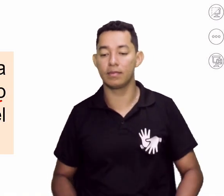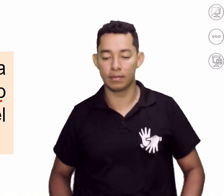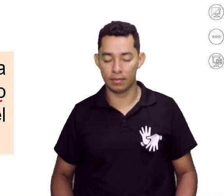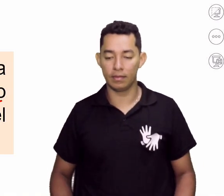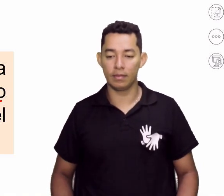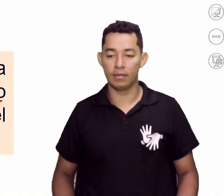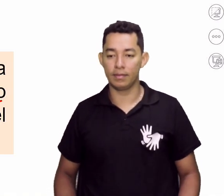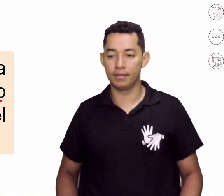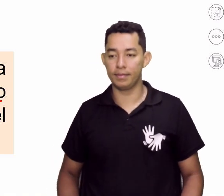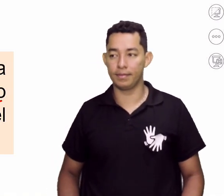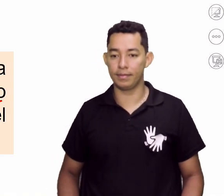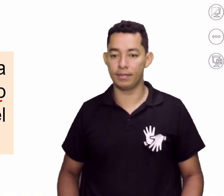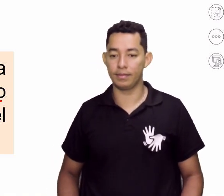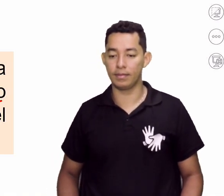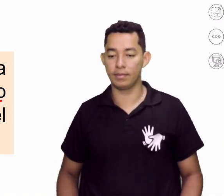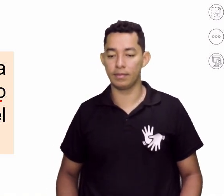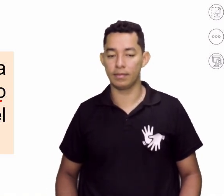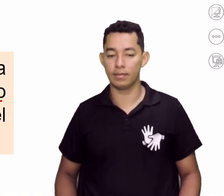e vai